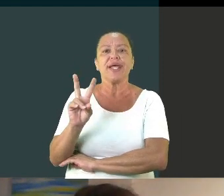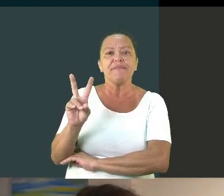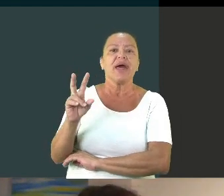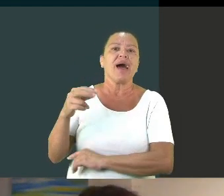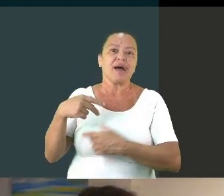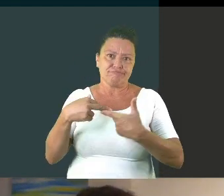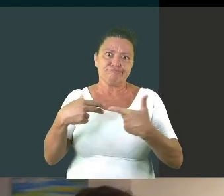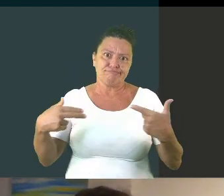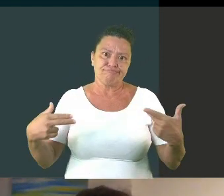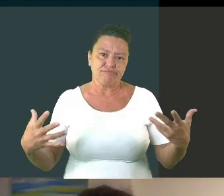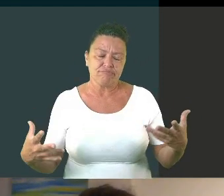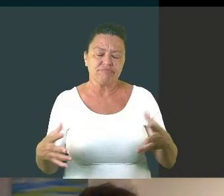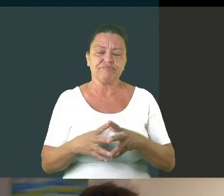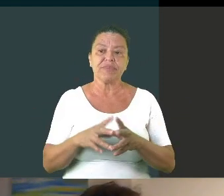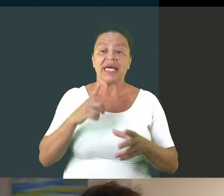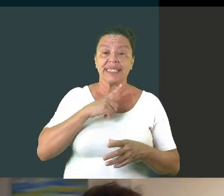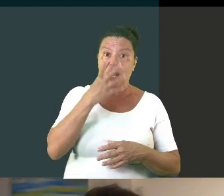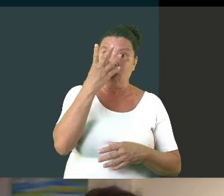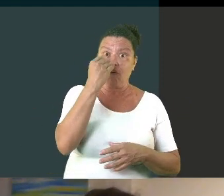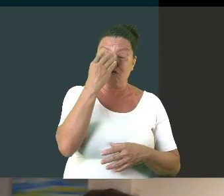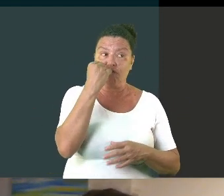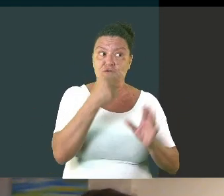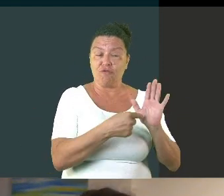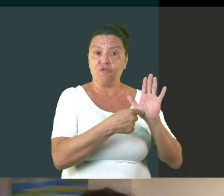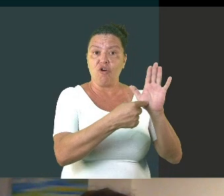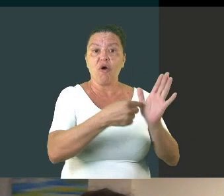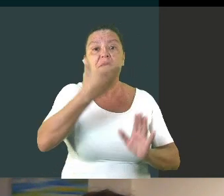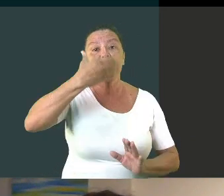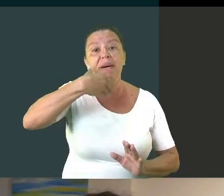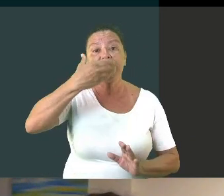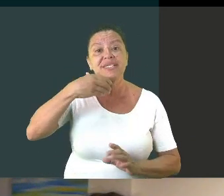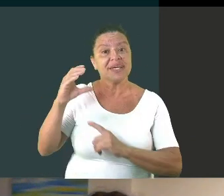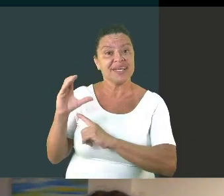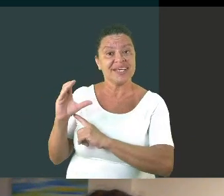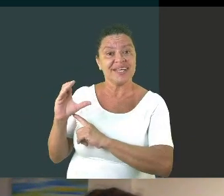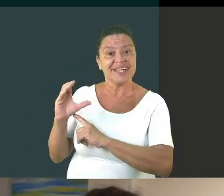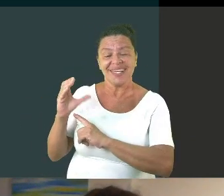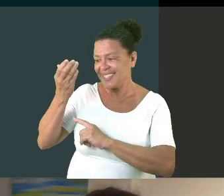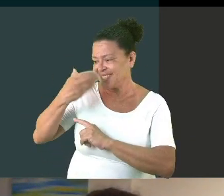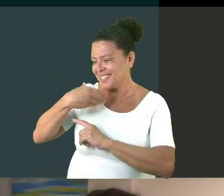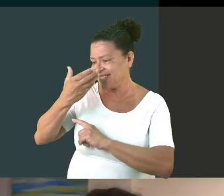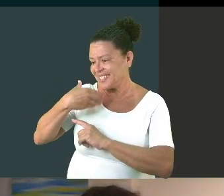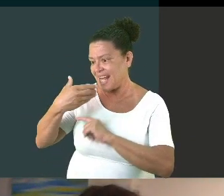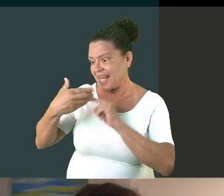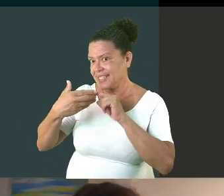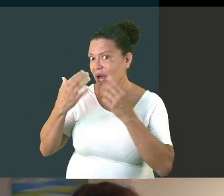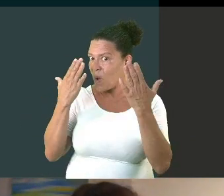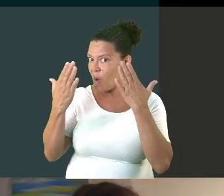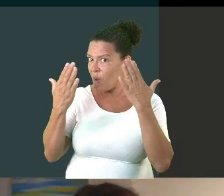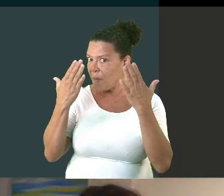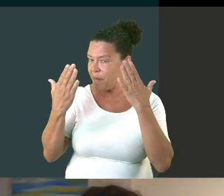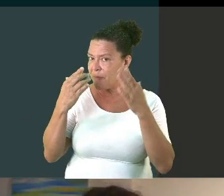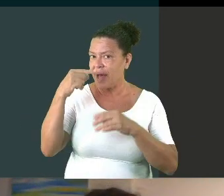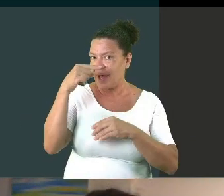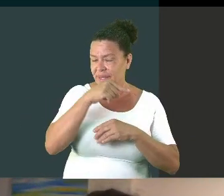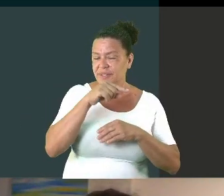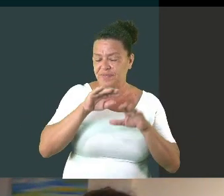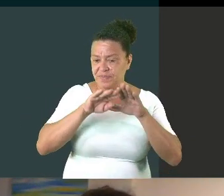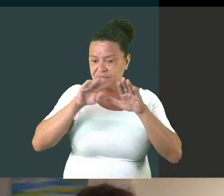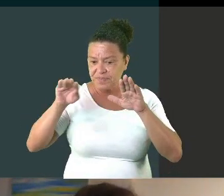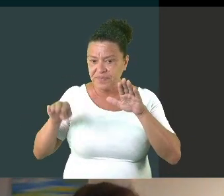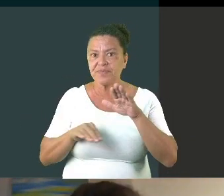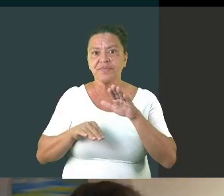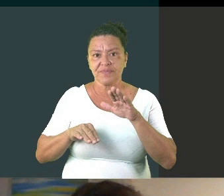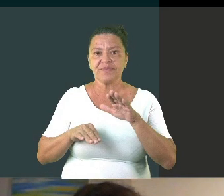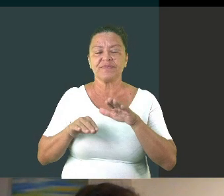vamos ter, por exemplo, aqui tem uma fotografia aqui lendo uma maçã. A gente tem uma comparação aqui abaixo